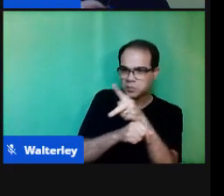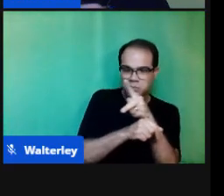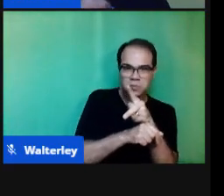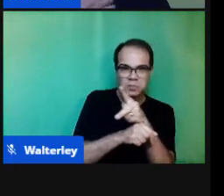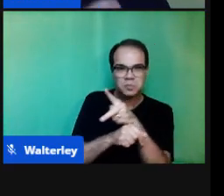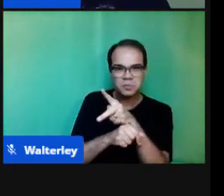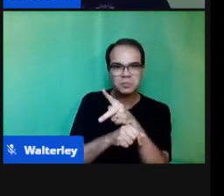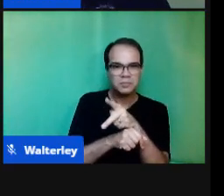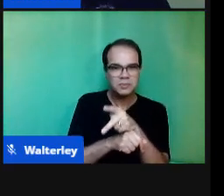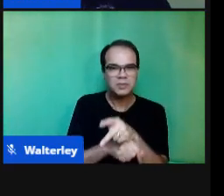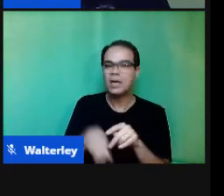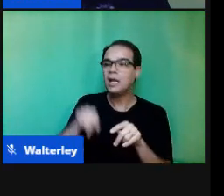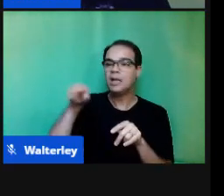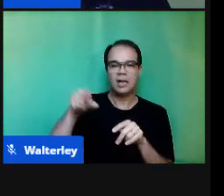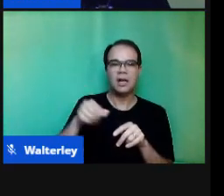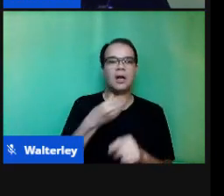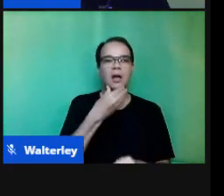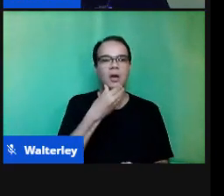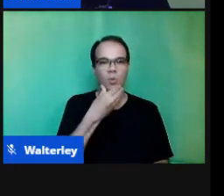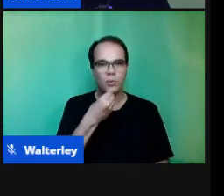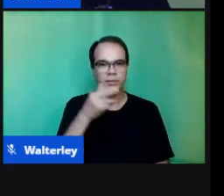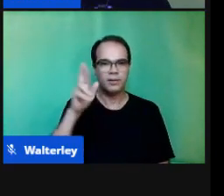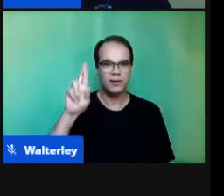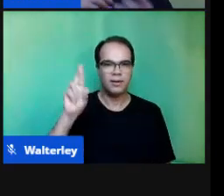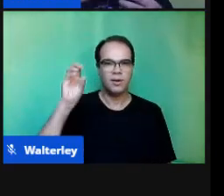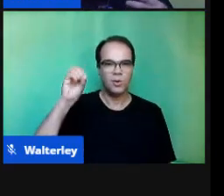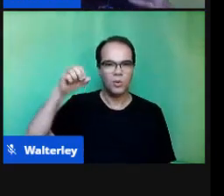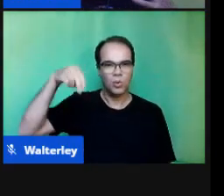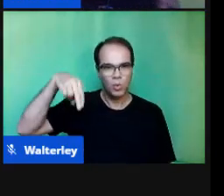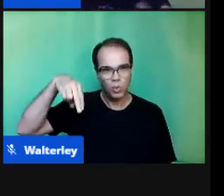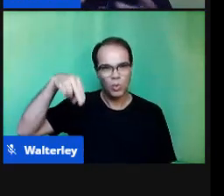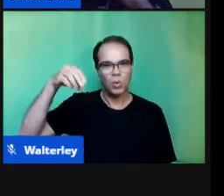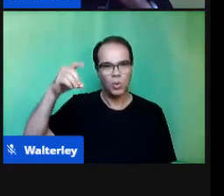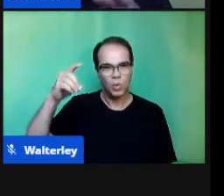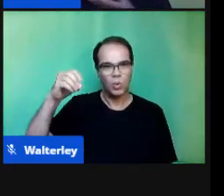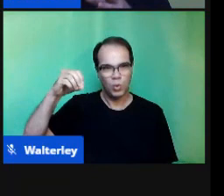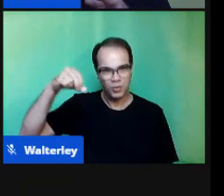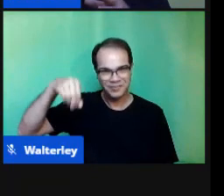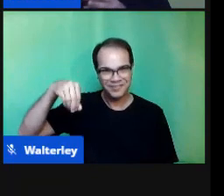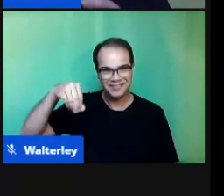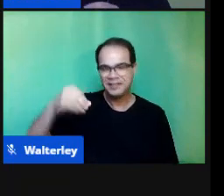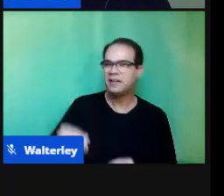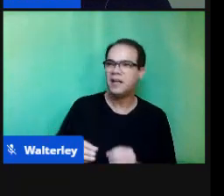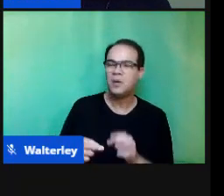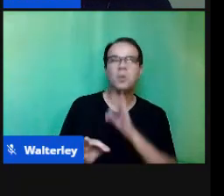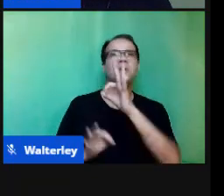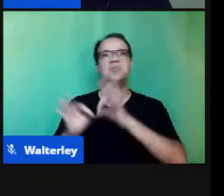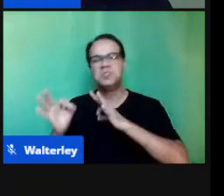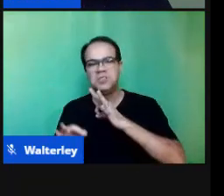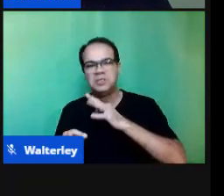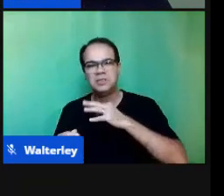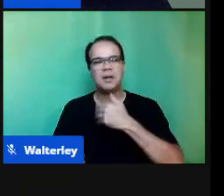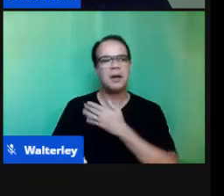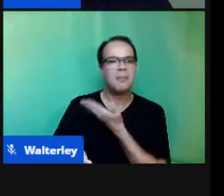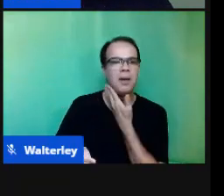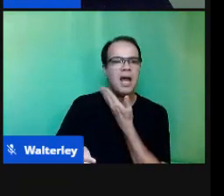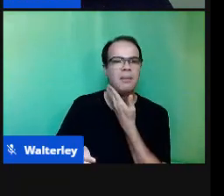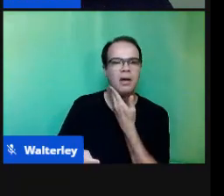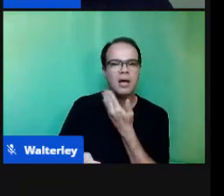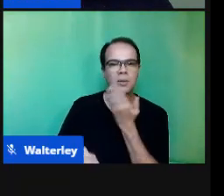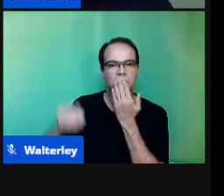implantação dos cabos telegráficos, cabos telegráficos e